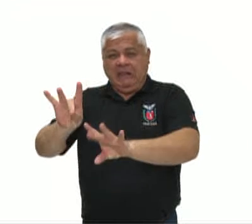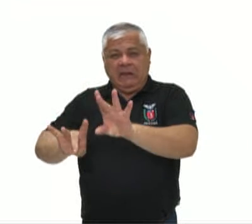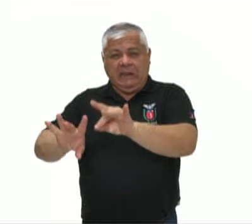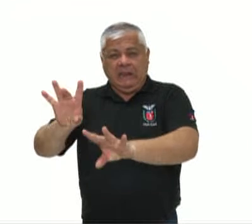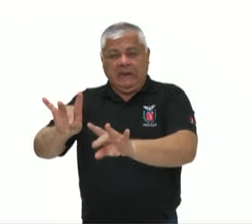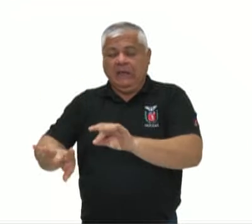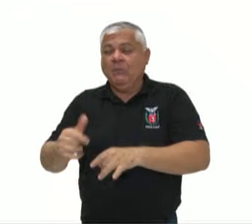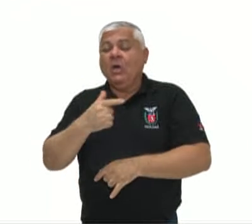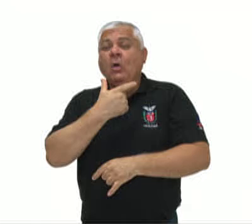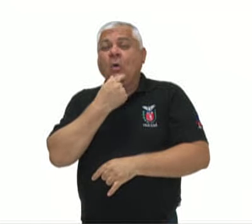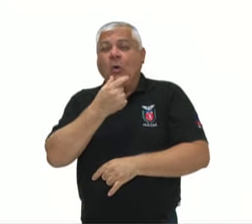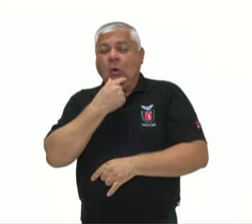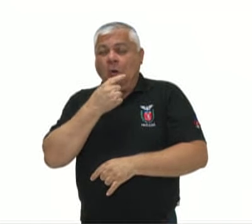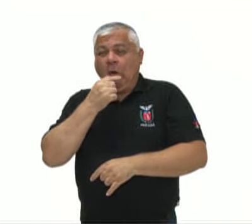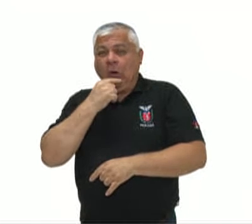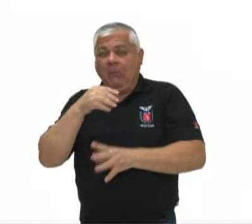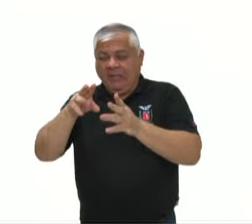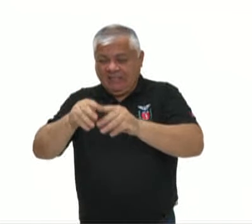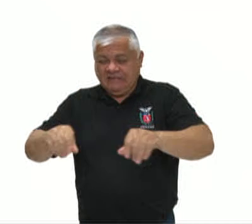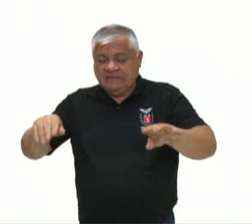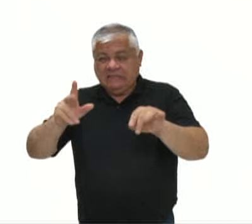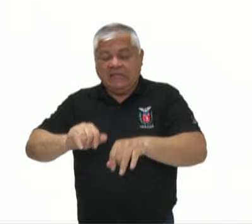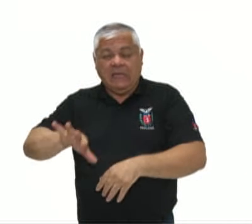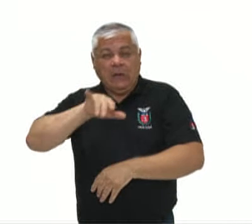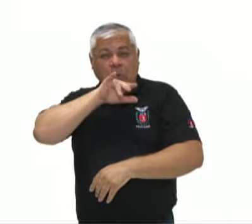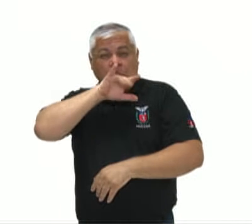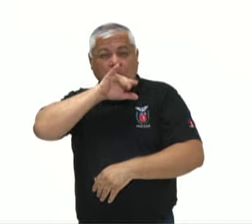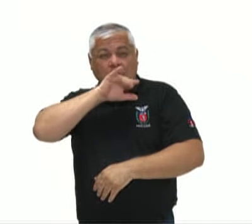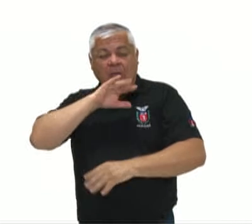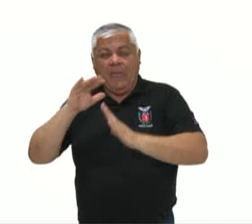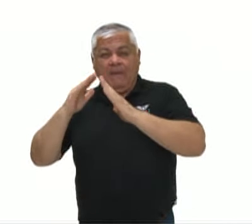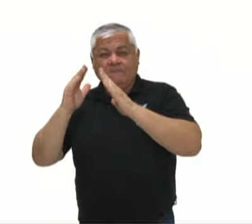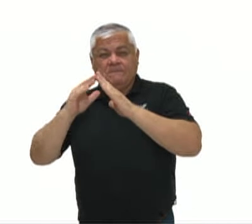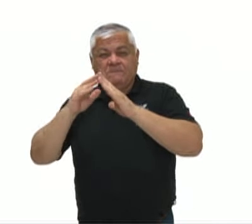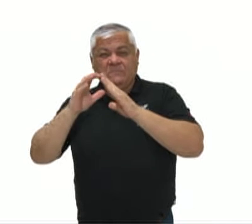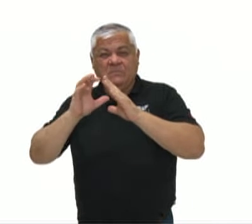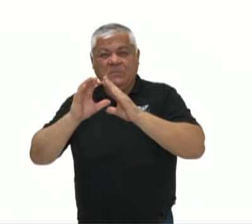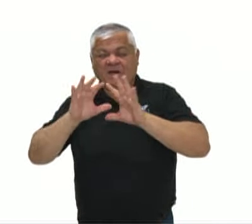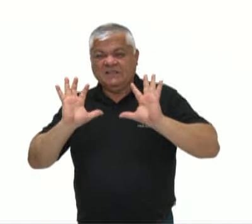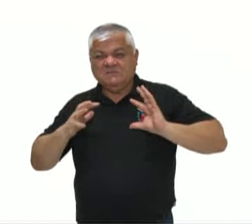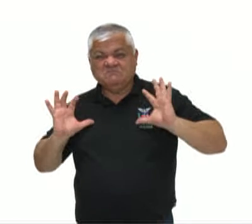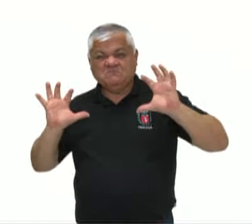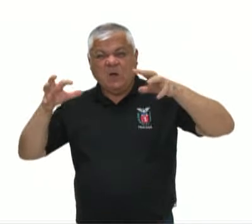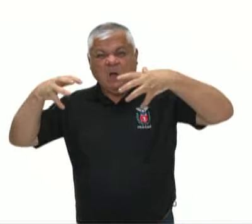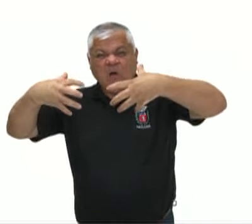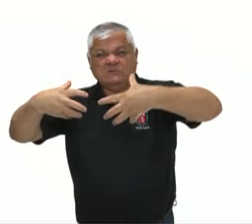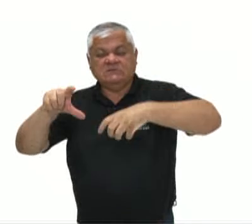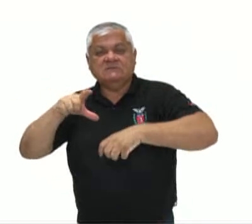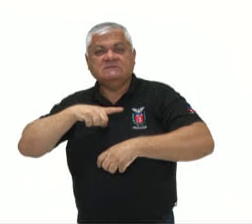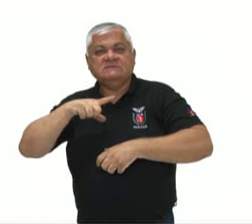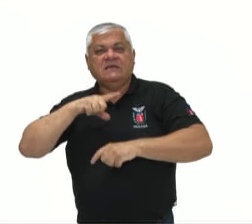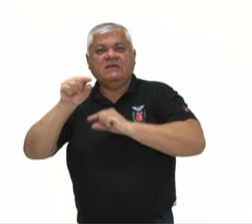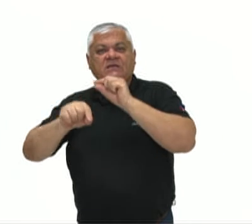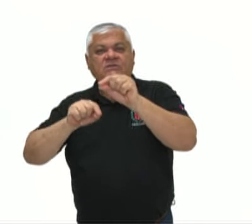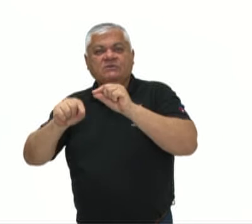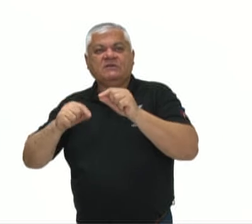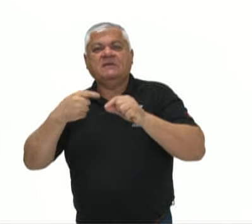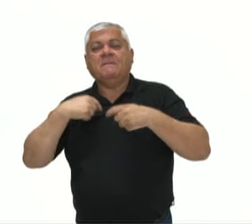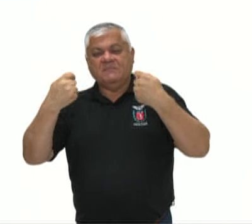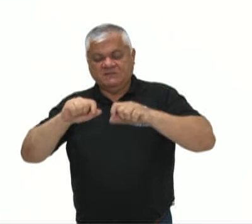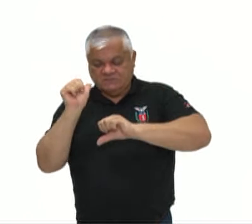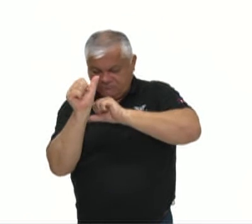que nesta terra miserável mora entre feras, sente inevitável necessidade de também ser